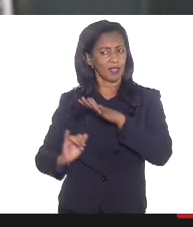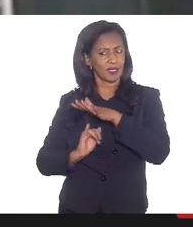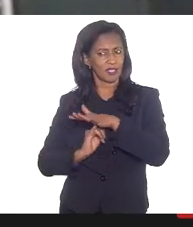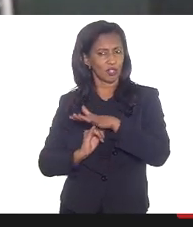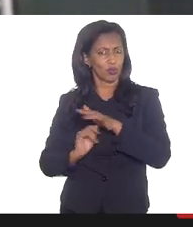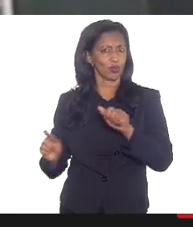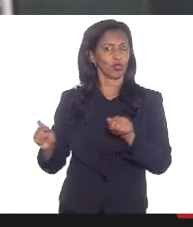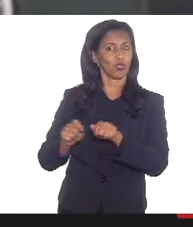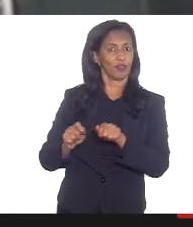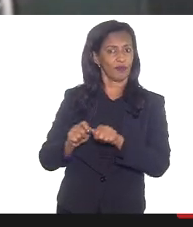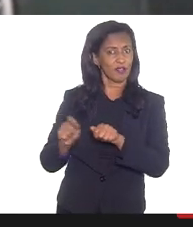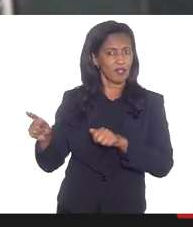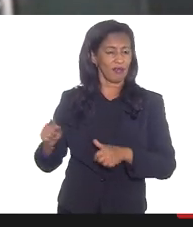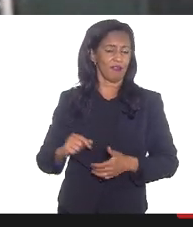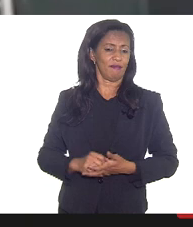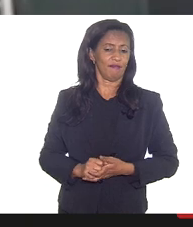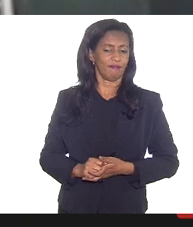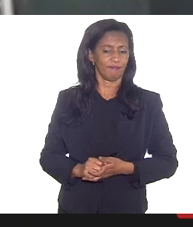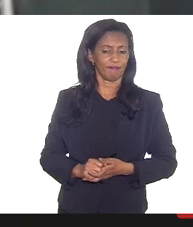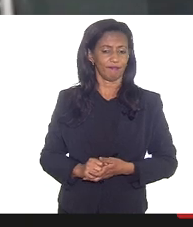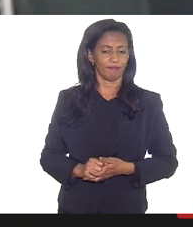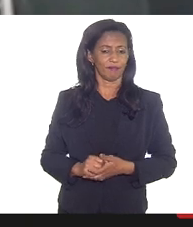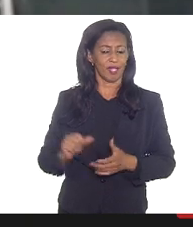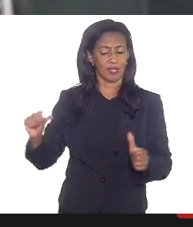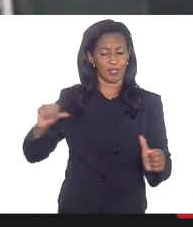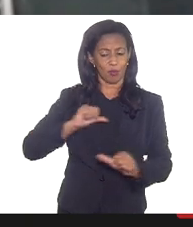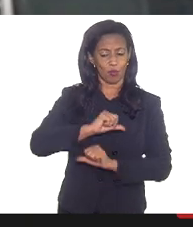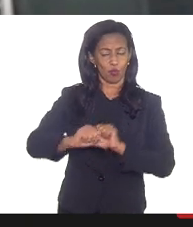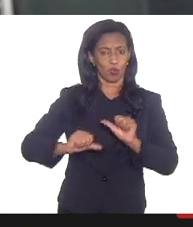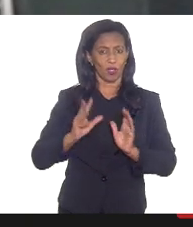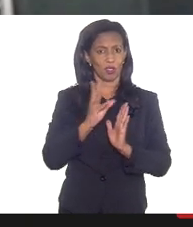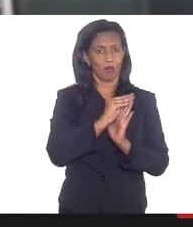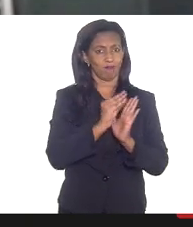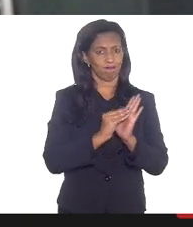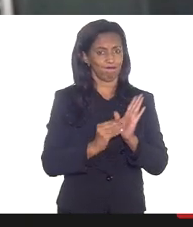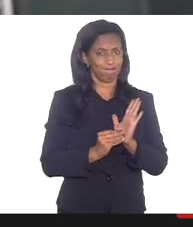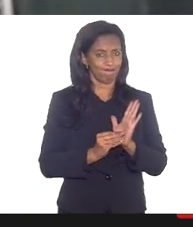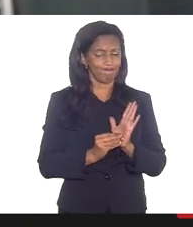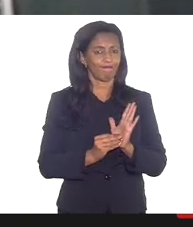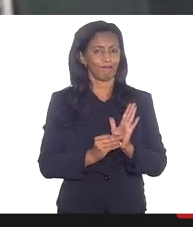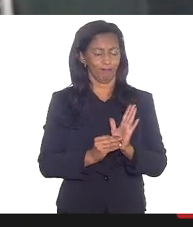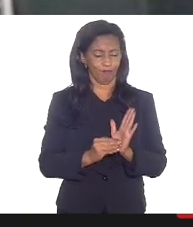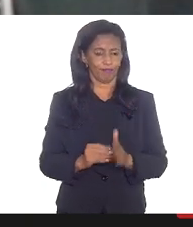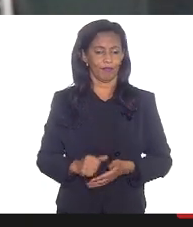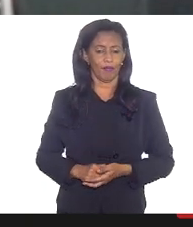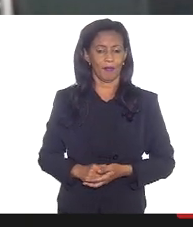que fizeram uma reversão de conteúdos para habilidades.